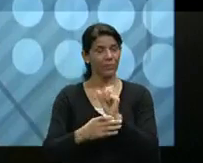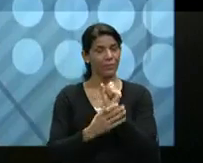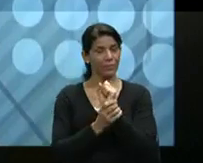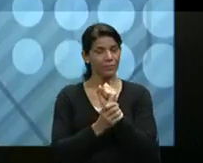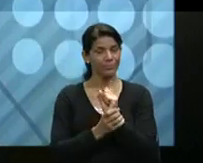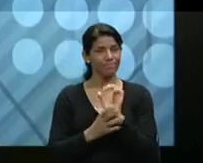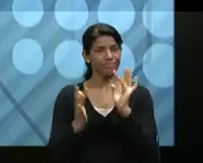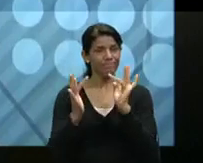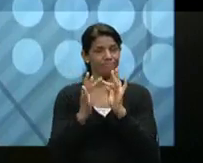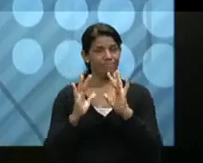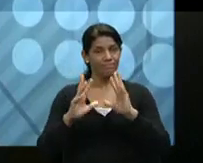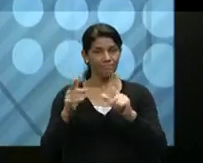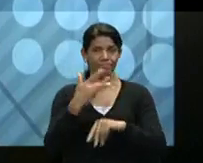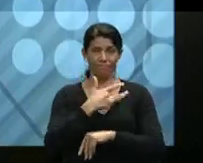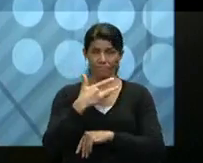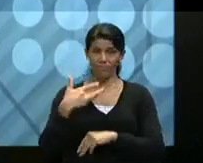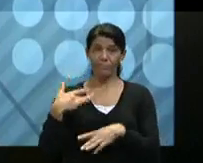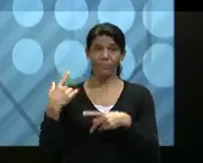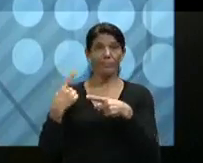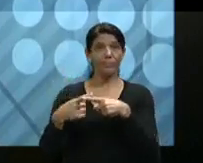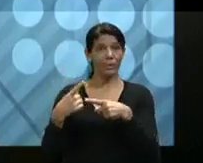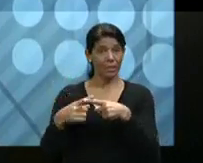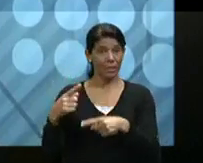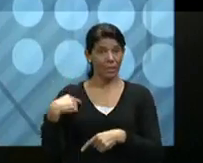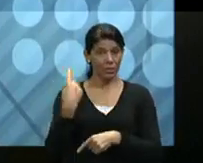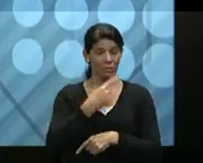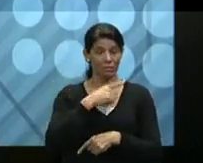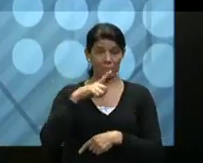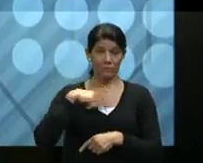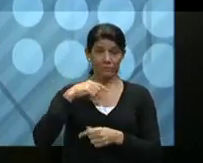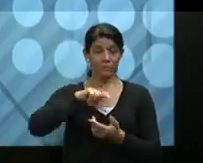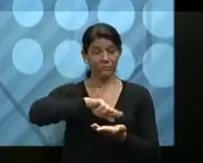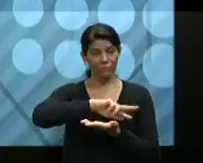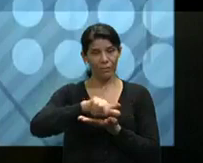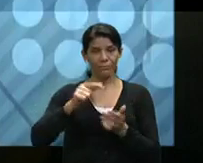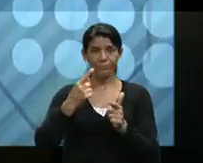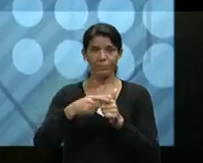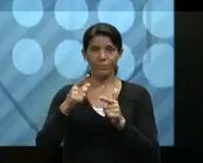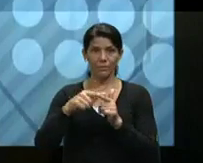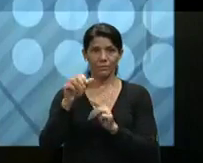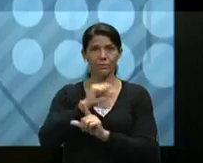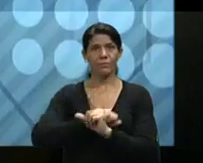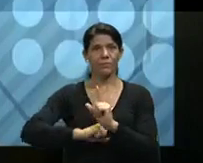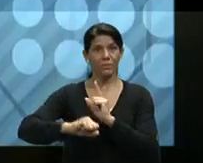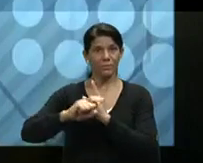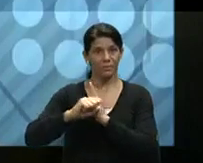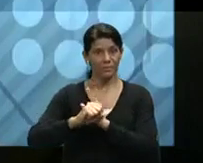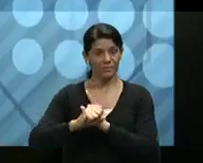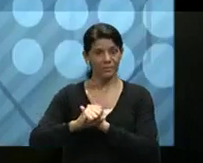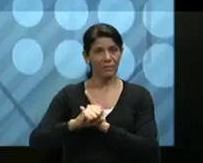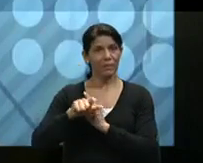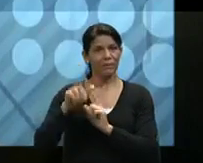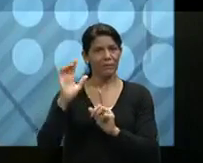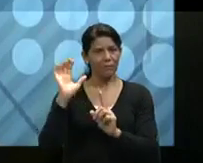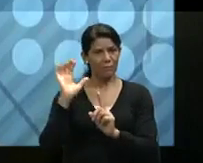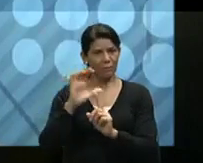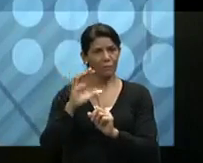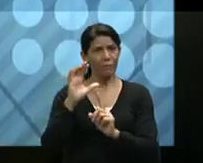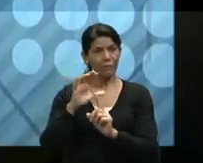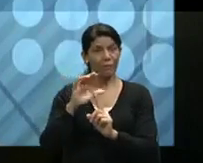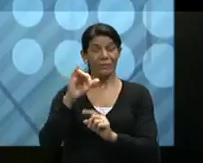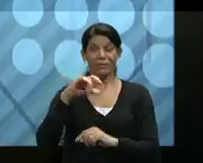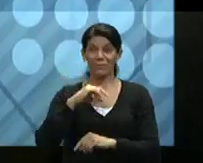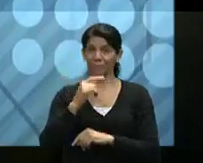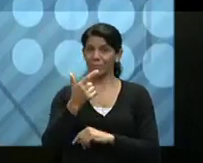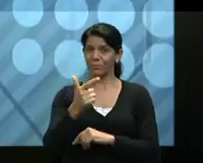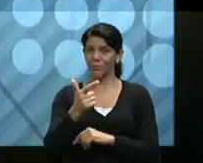de todos à saúde, uma vez que nós temos vários problemas sociais que impactariam caso não